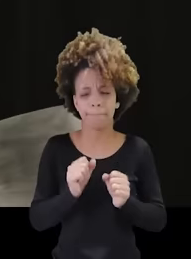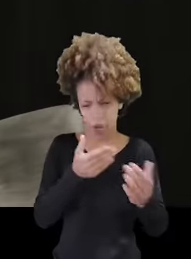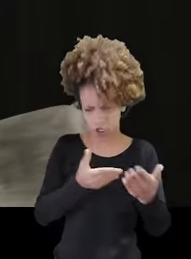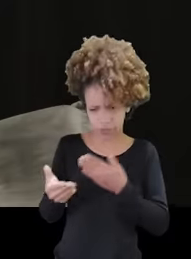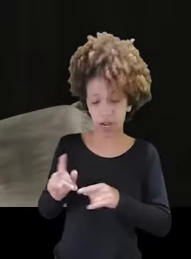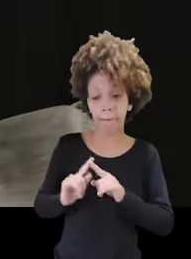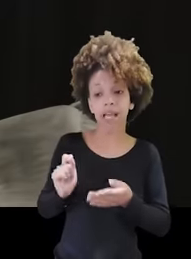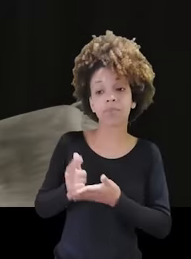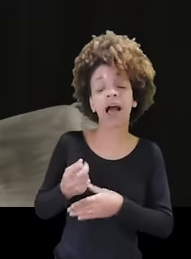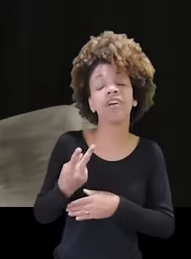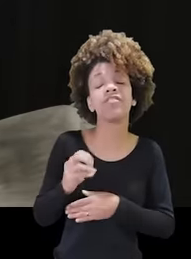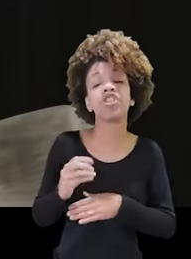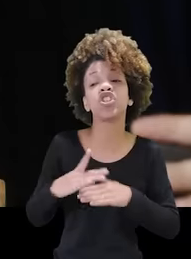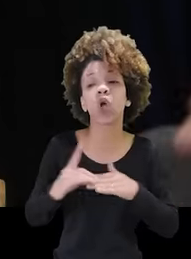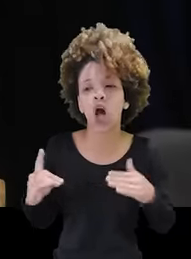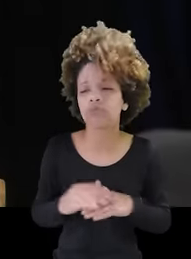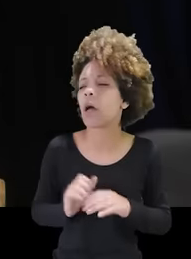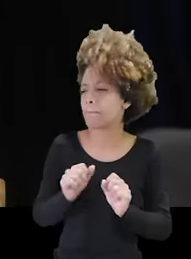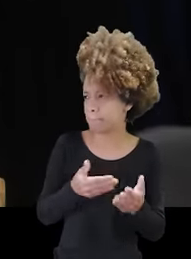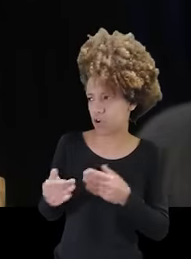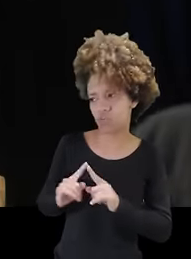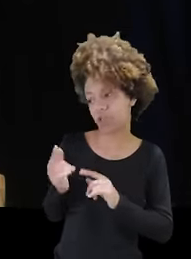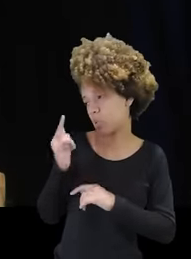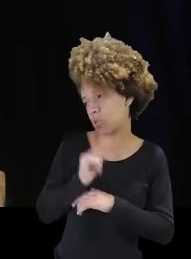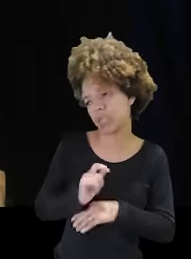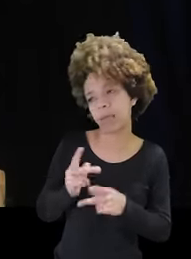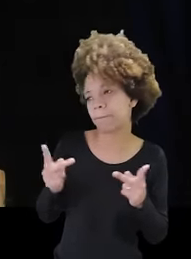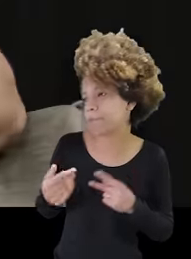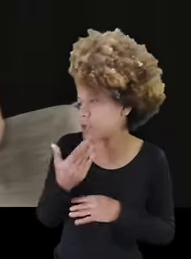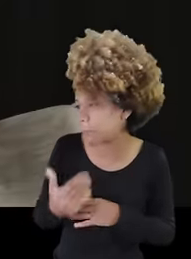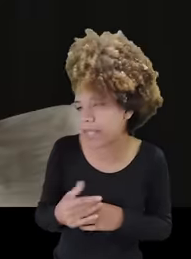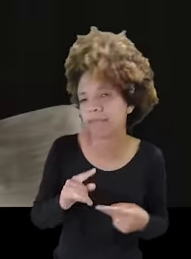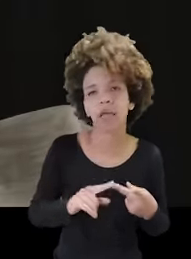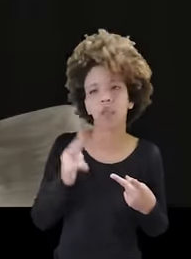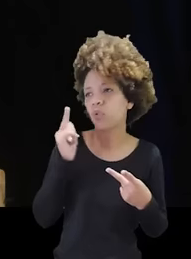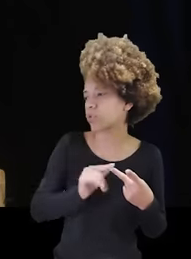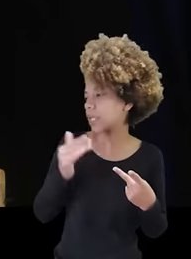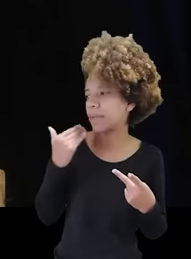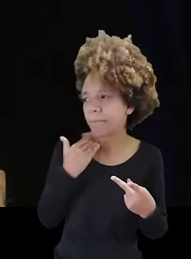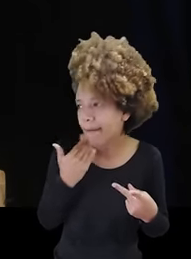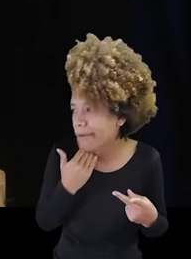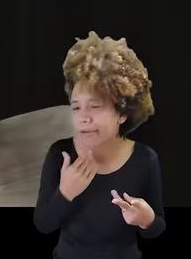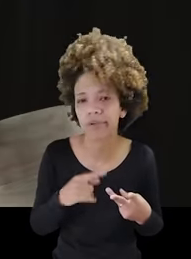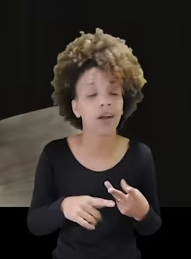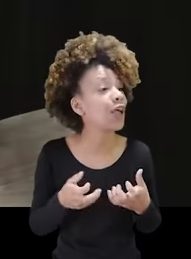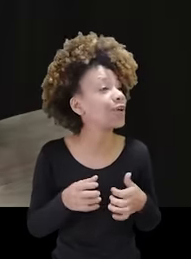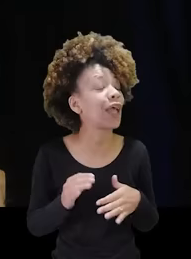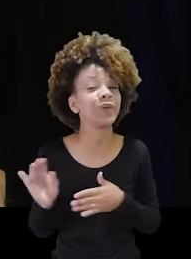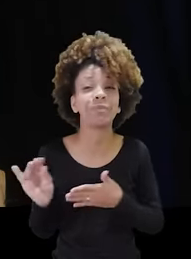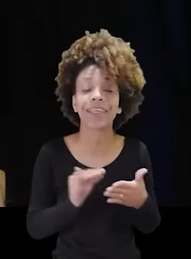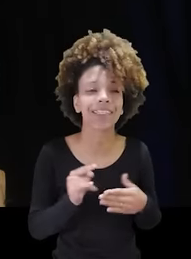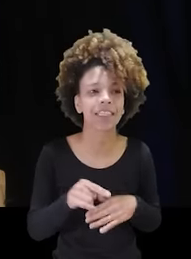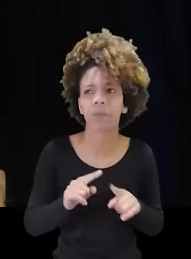entrar mas a cerveja é 20 dólar pode entrar mas você não vai conseguir pedir pizza você não vai conseguir abrir o banco nossa quero tanto Imigrante